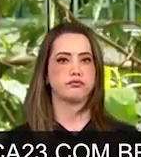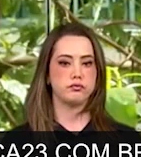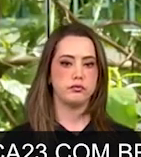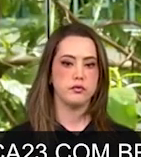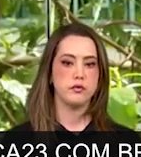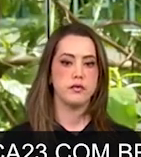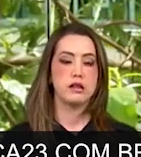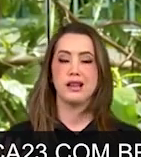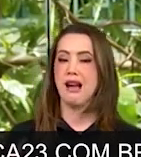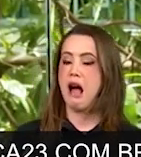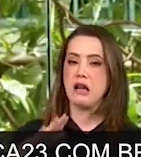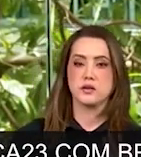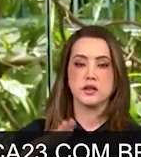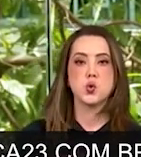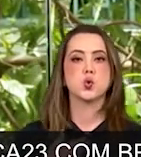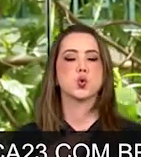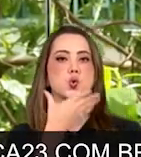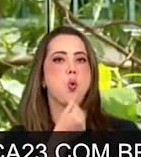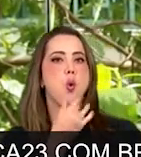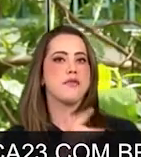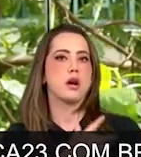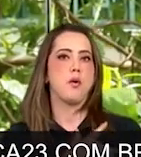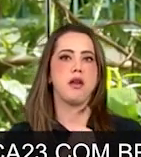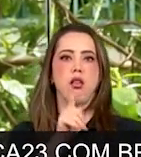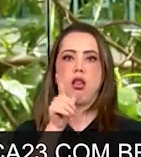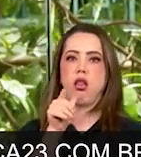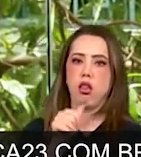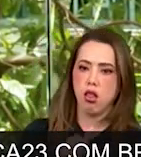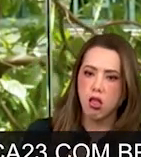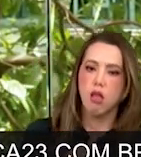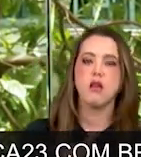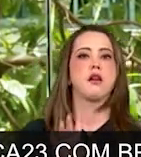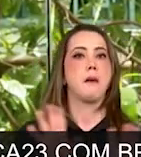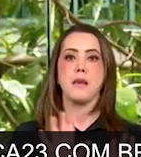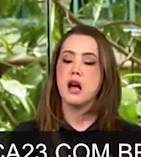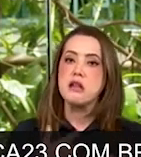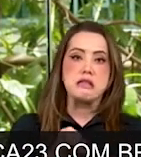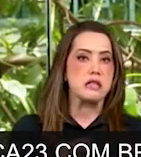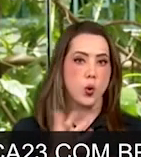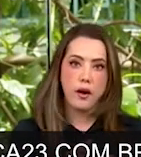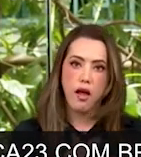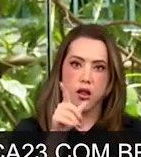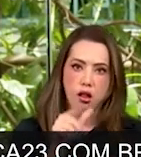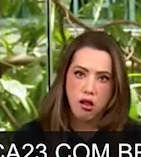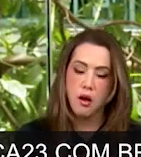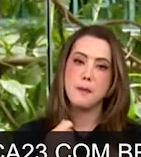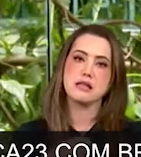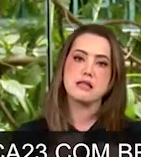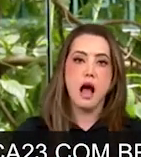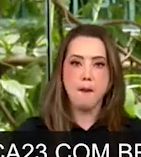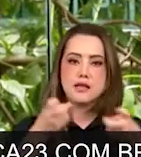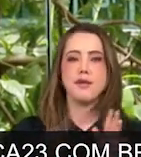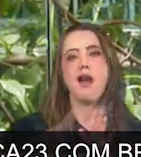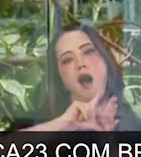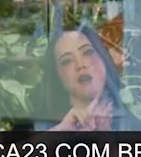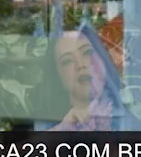tem é perder a potência após o diagnóstico do câncer de próstata. E se ele não quer perder a sua potência, ele tem que ter o diagnóstico precoce. Não